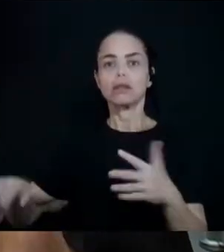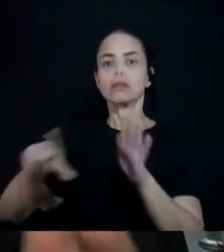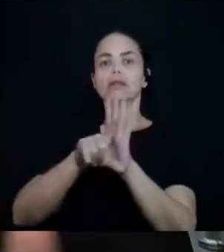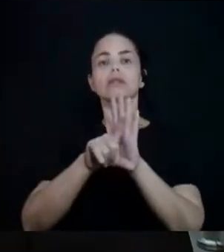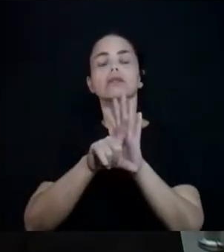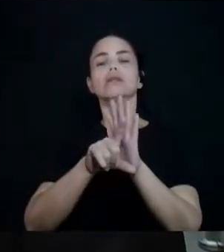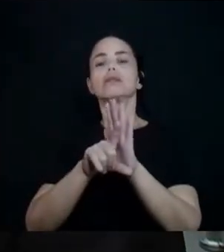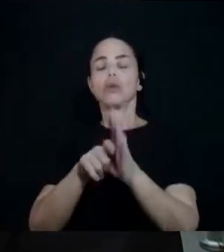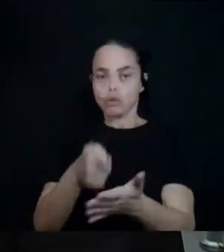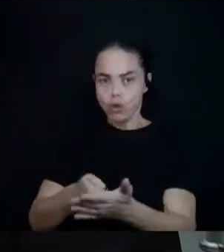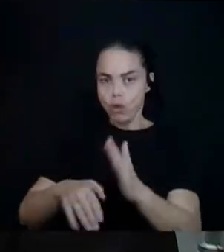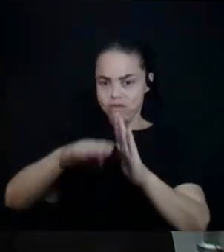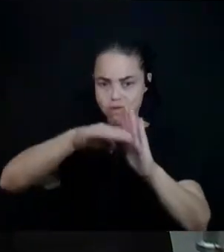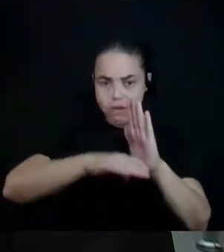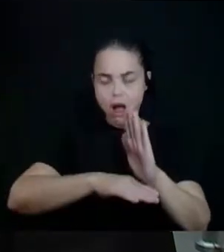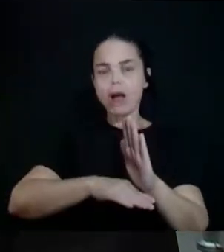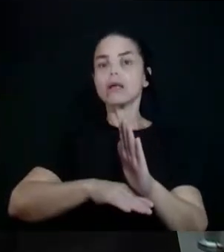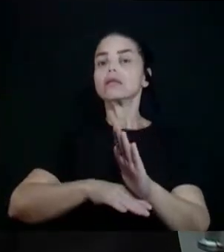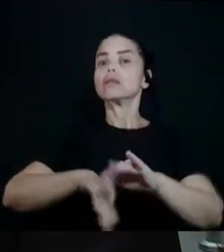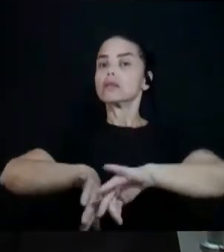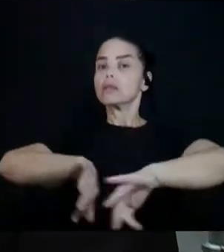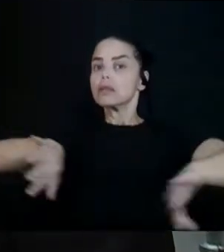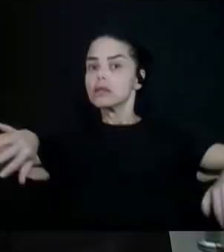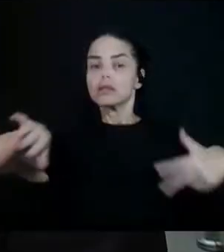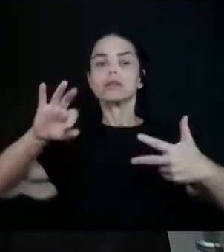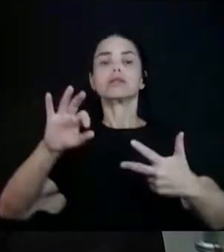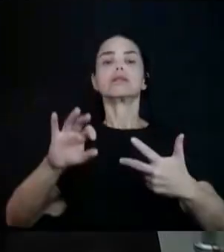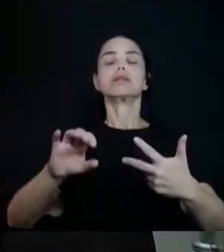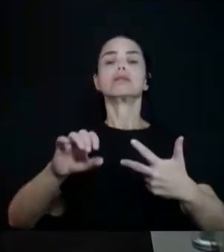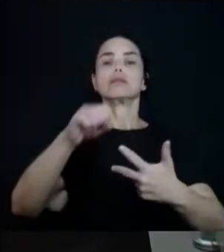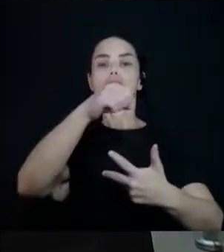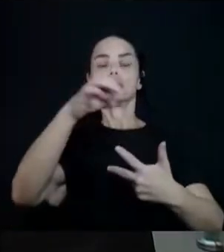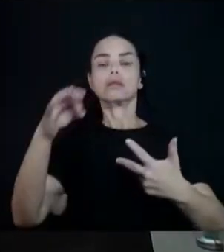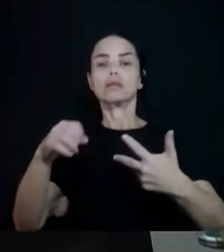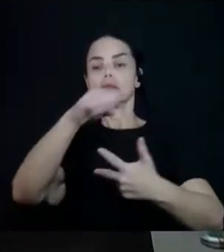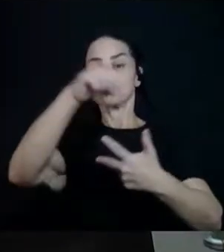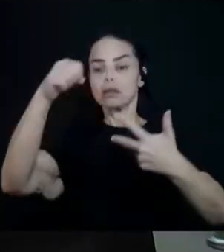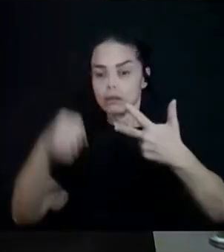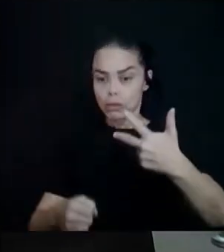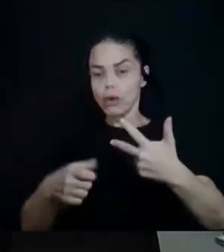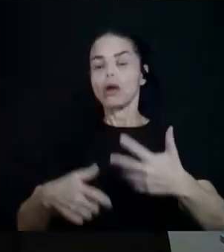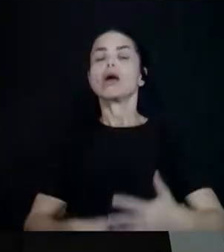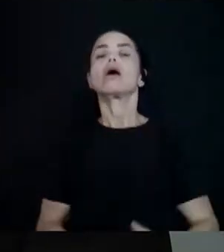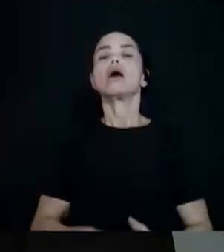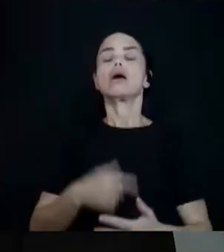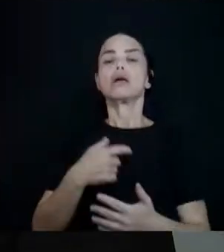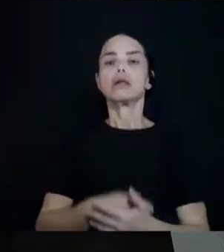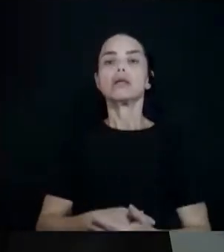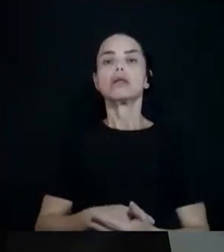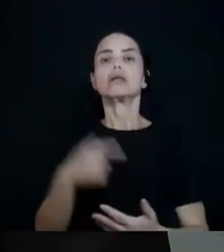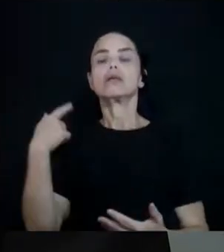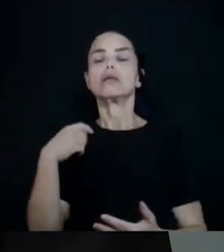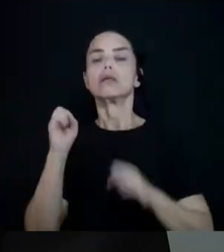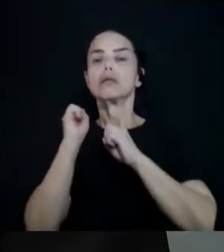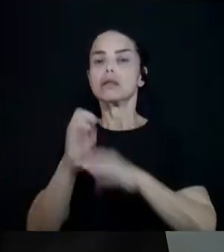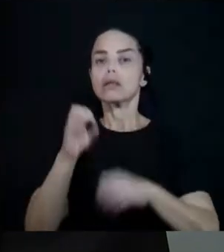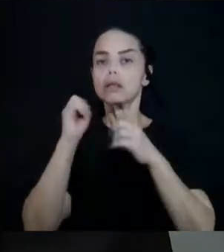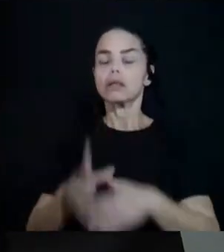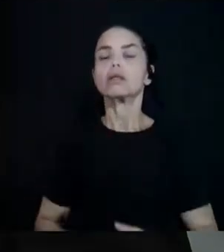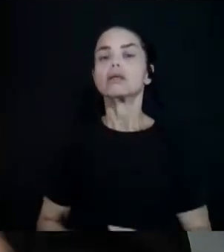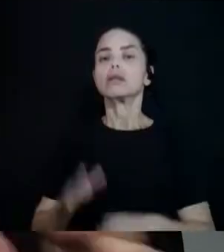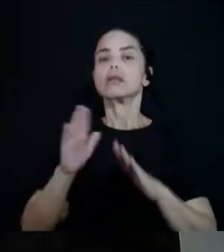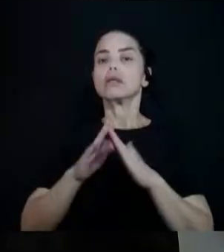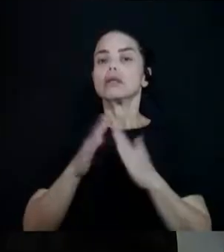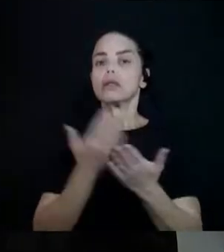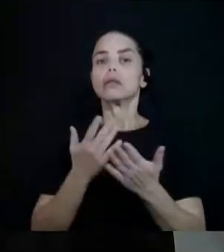obrigações, divisão dos poderes, né? Então isso reforça, né, aquele ensino que as escolas já fazem normalmente,